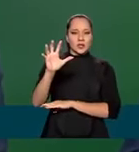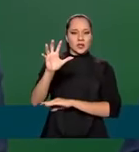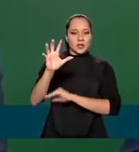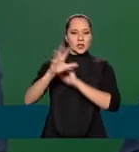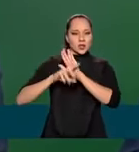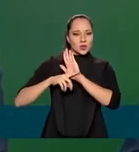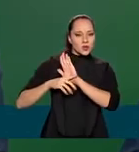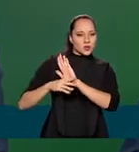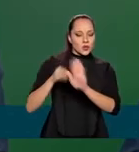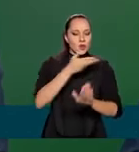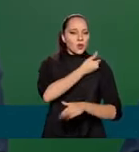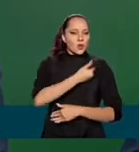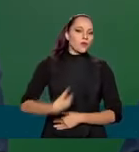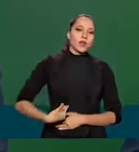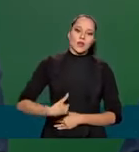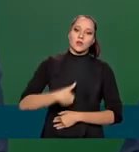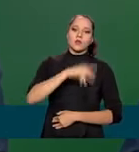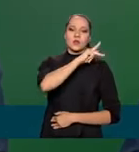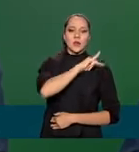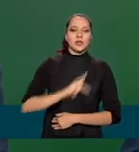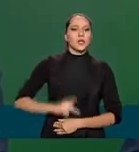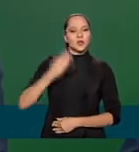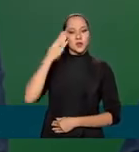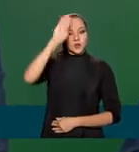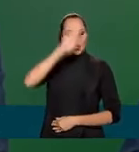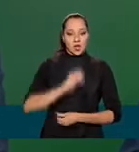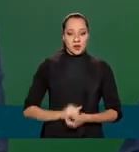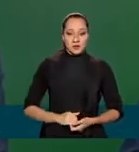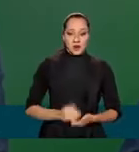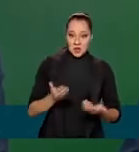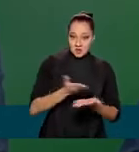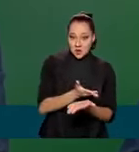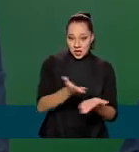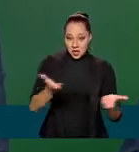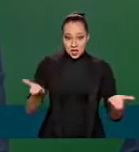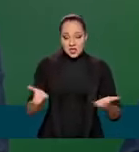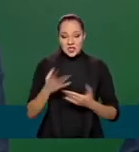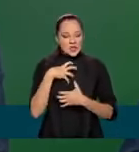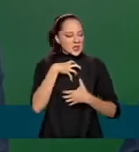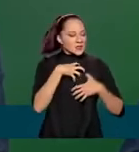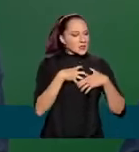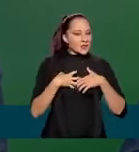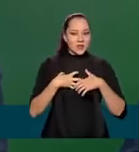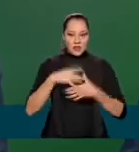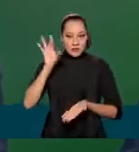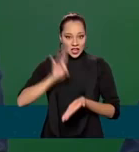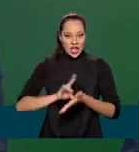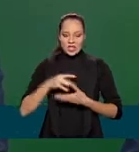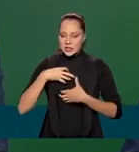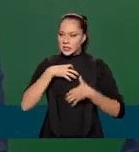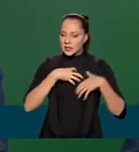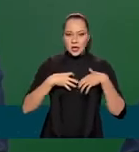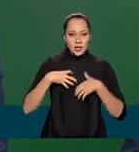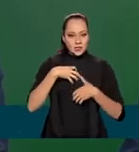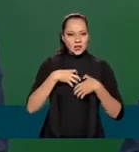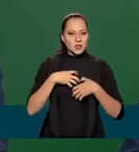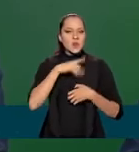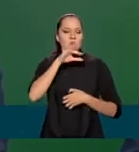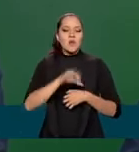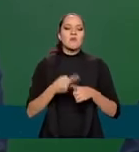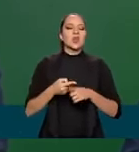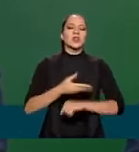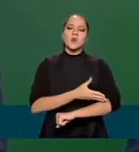tem cedido por Jair bolsonaro e para aqueles a quem a verdade incomoda os estavam